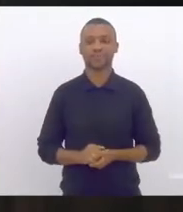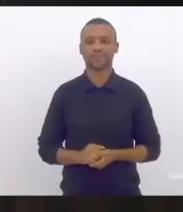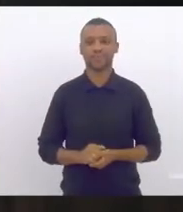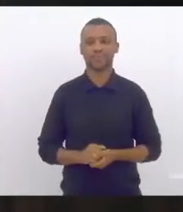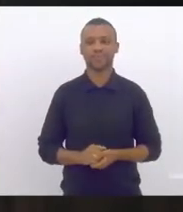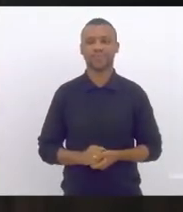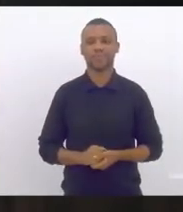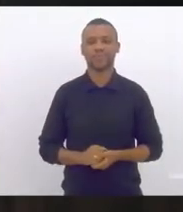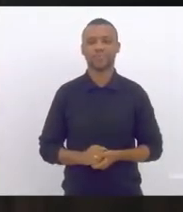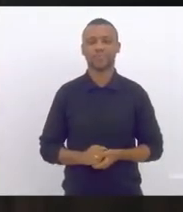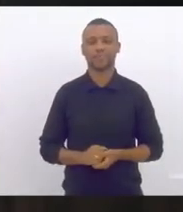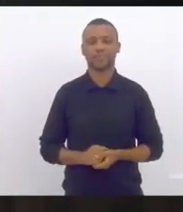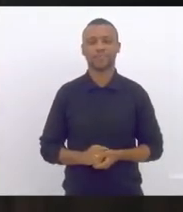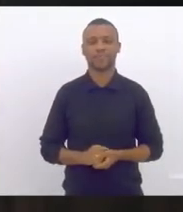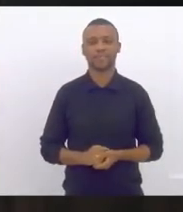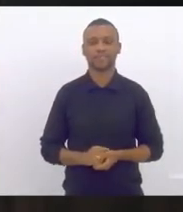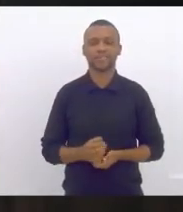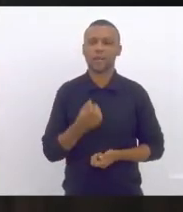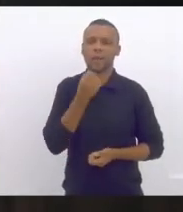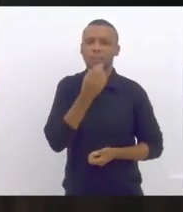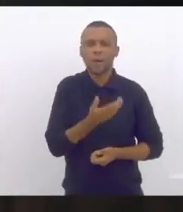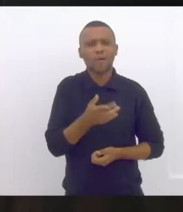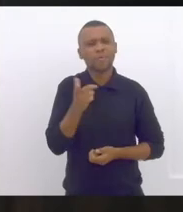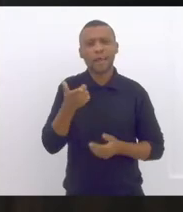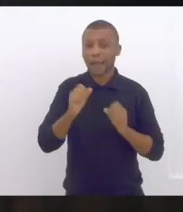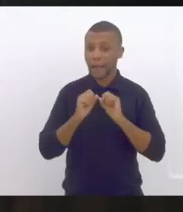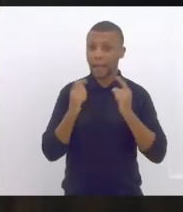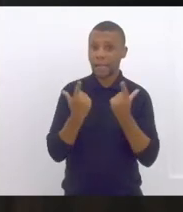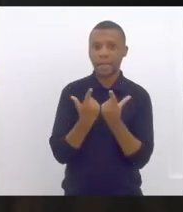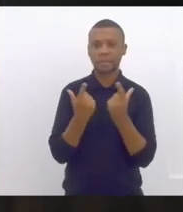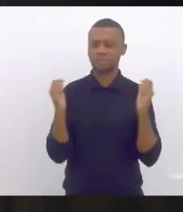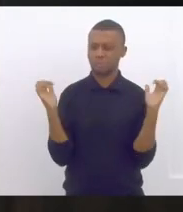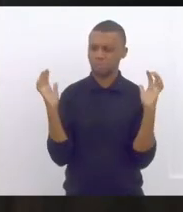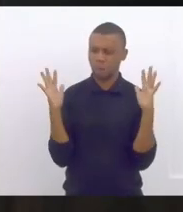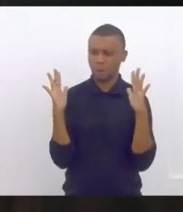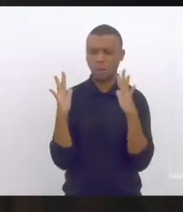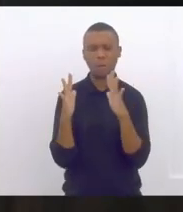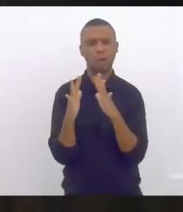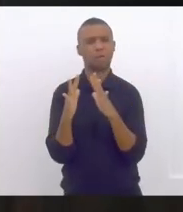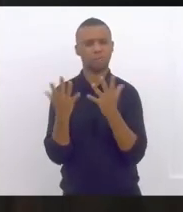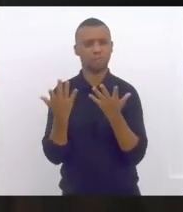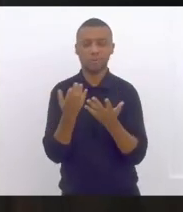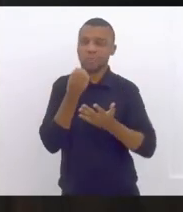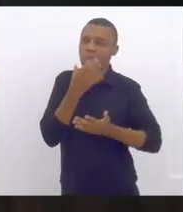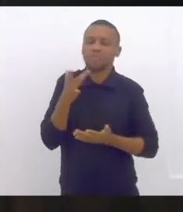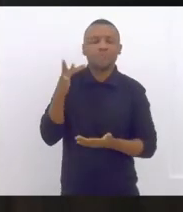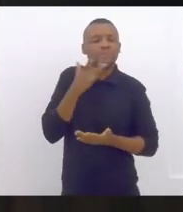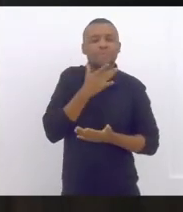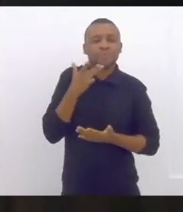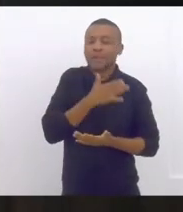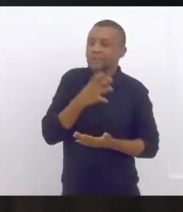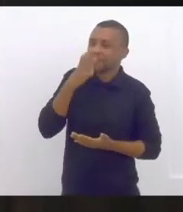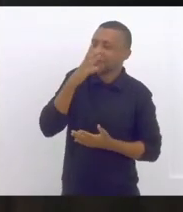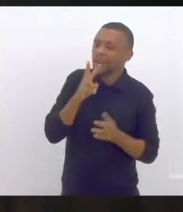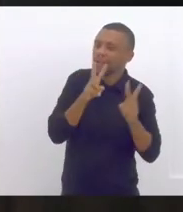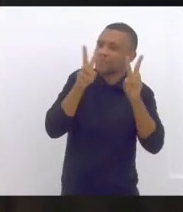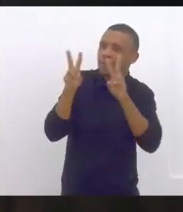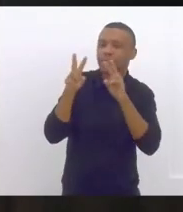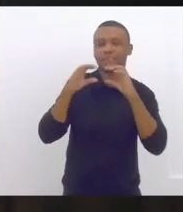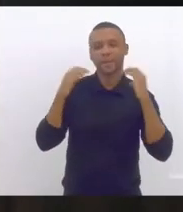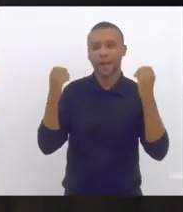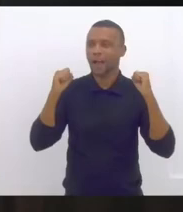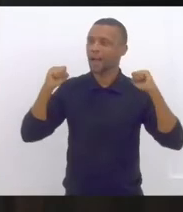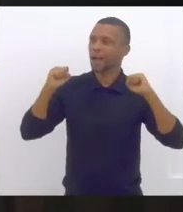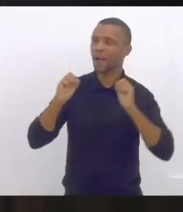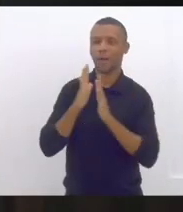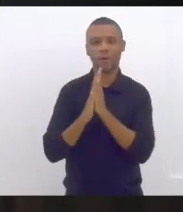Isso aí. É tão bom ver a casa do povo cheia de gente, né? É muito gostoso ver vocês aí na galeria,